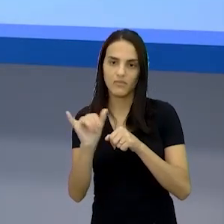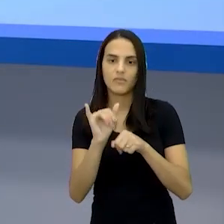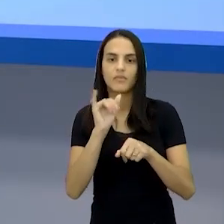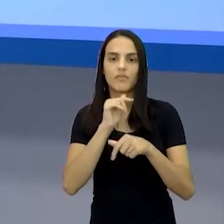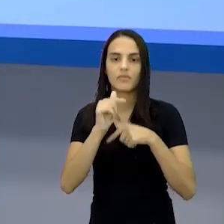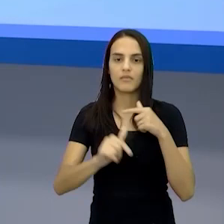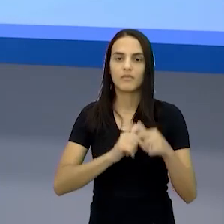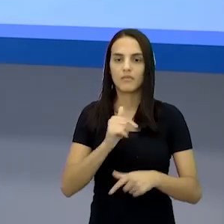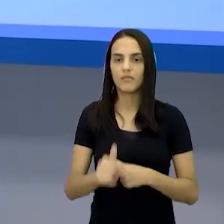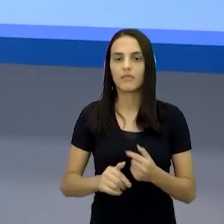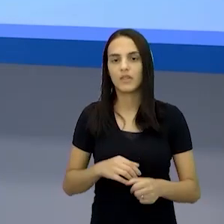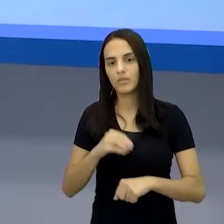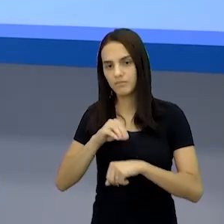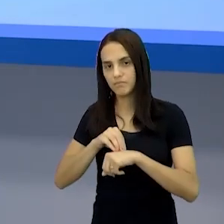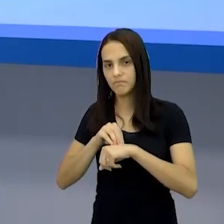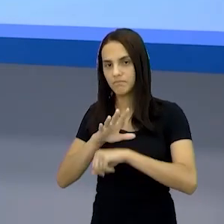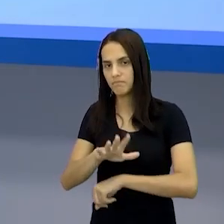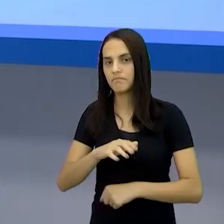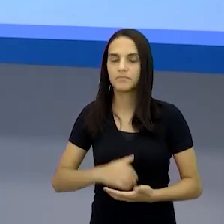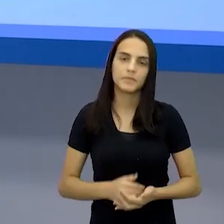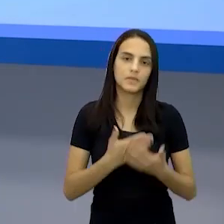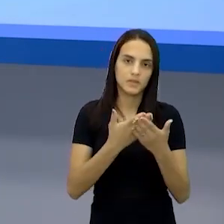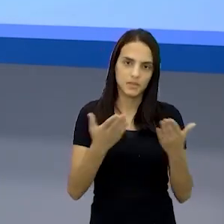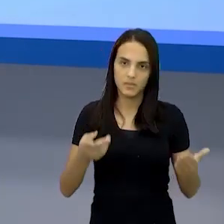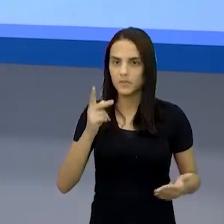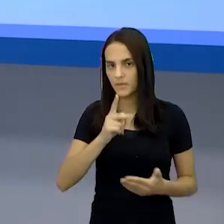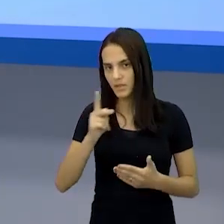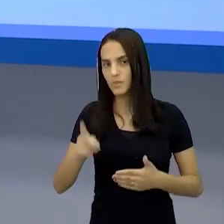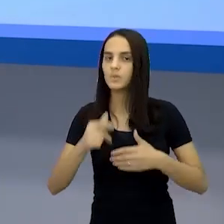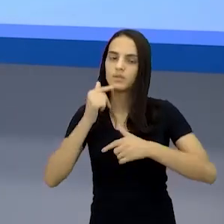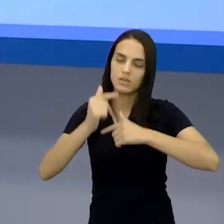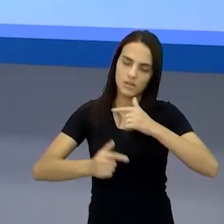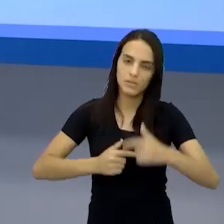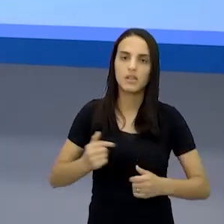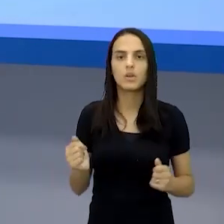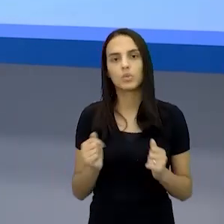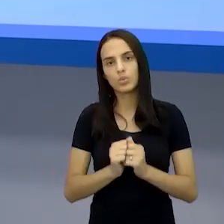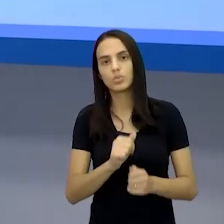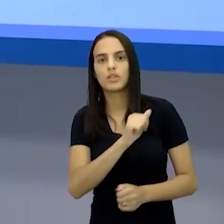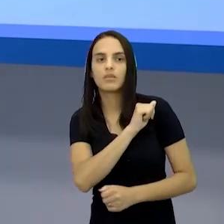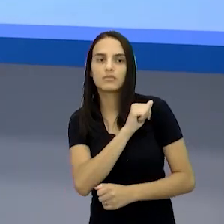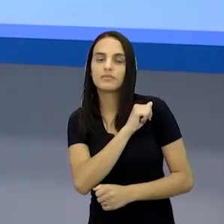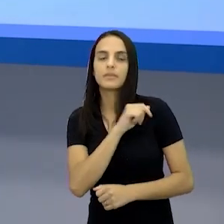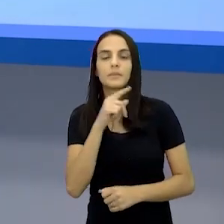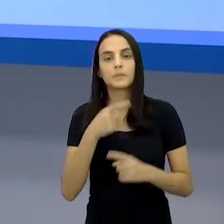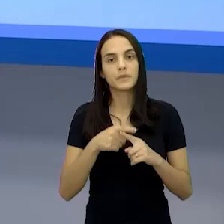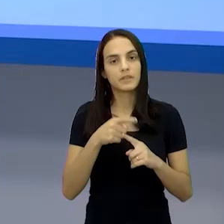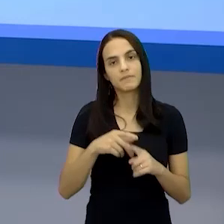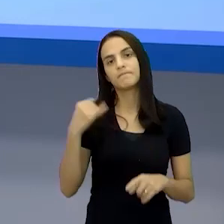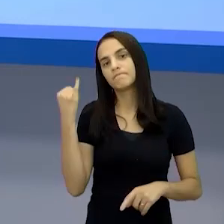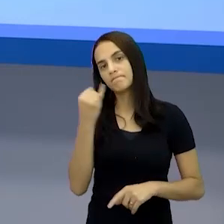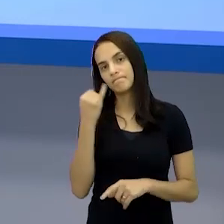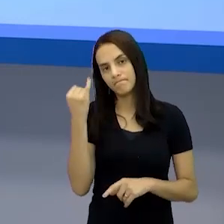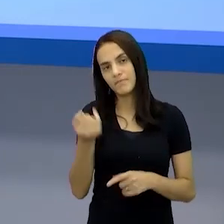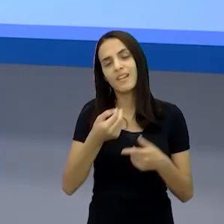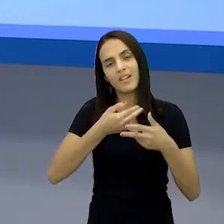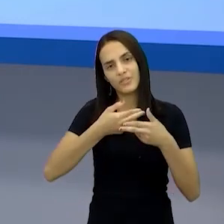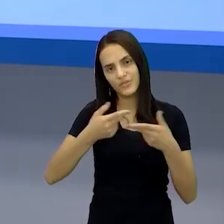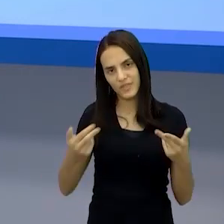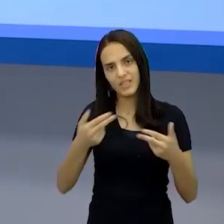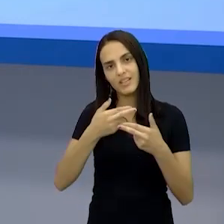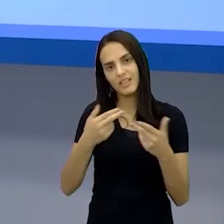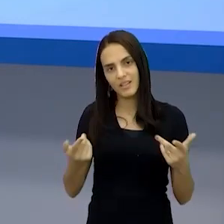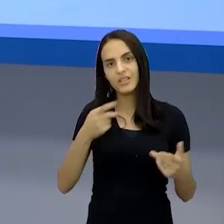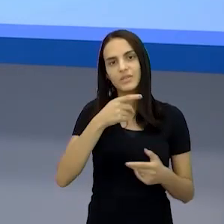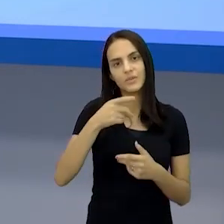trabalho, né, que são sugeridos aí para os professores trabalharem com seus alunos, né, que é importante, e a diversificação